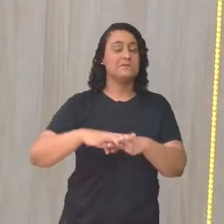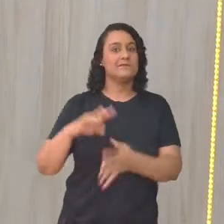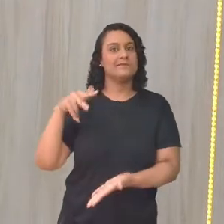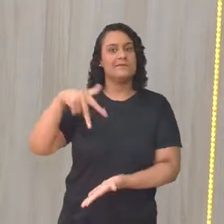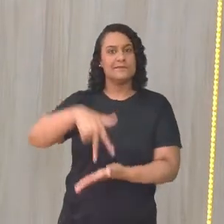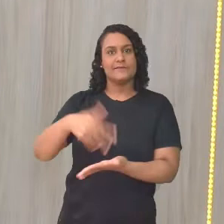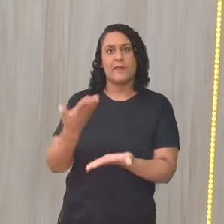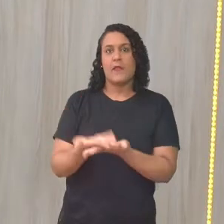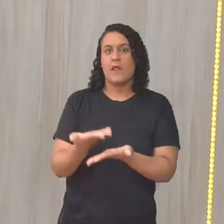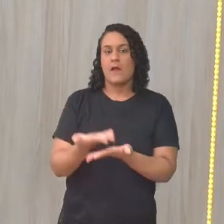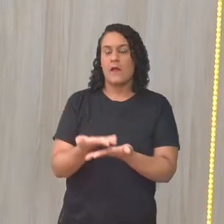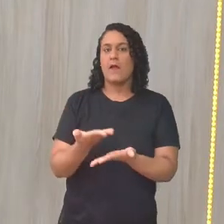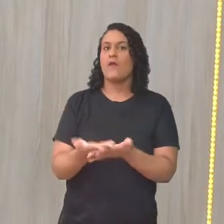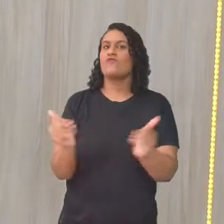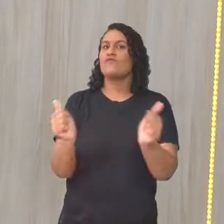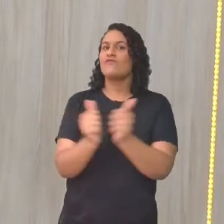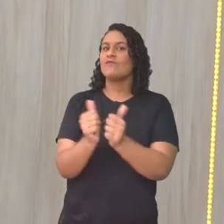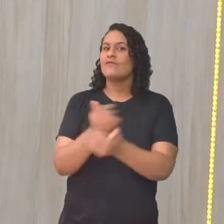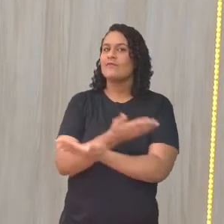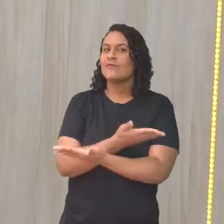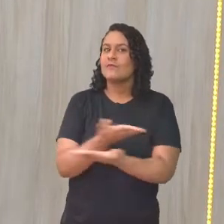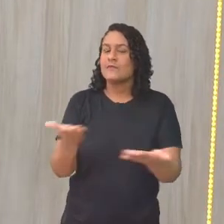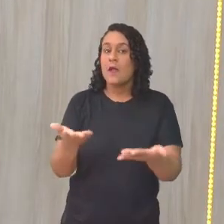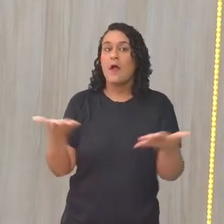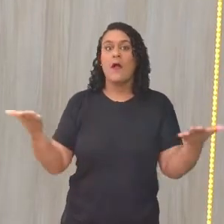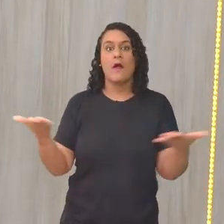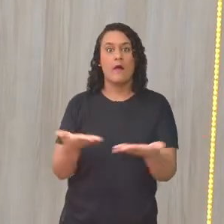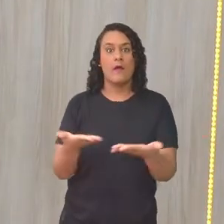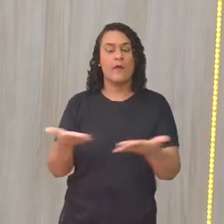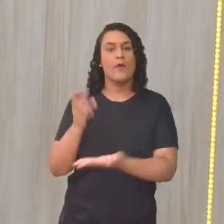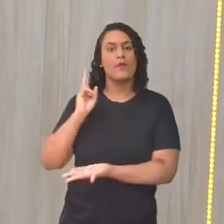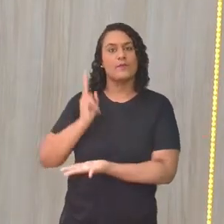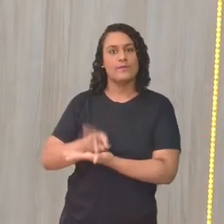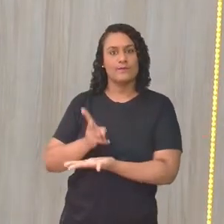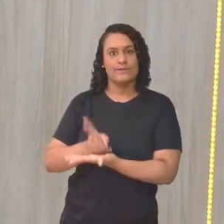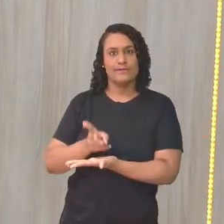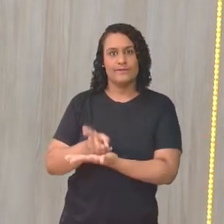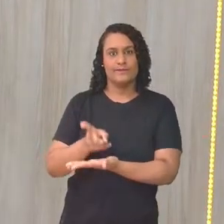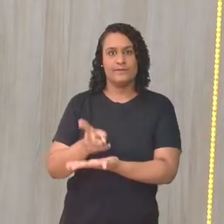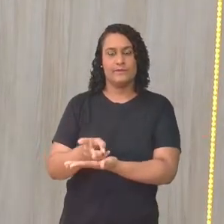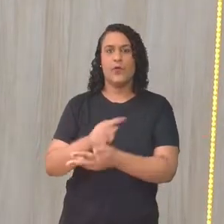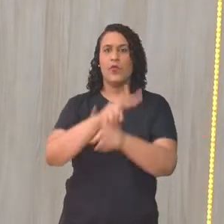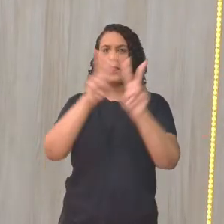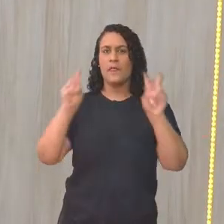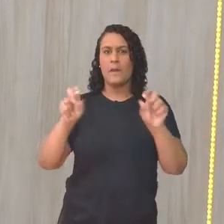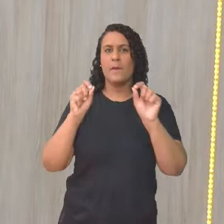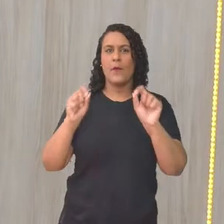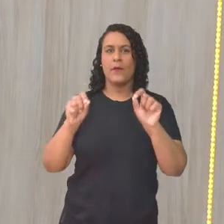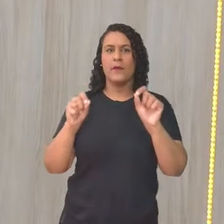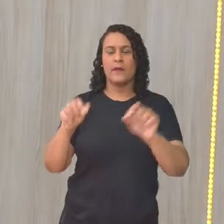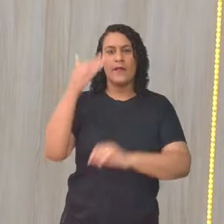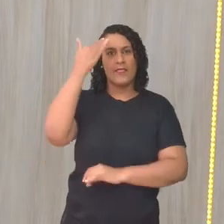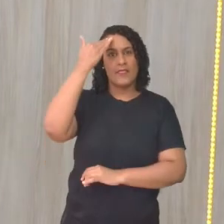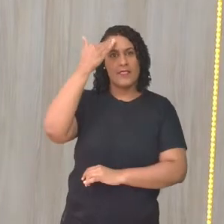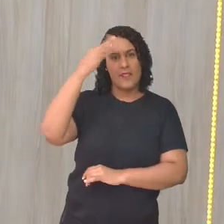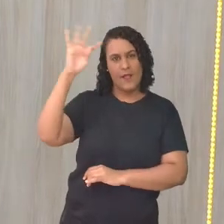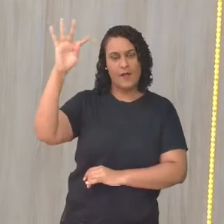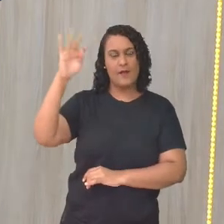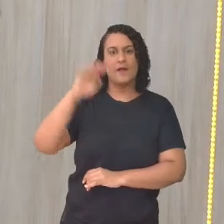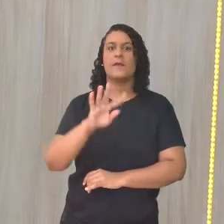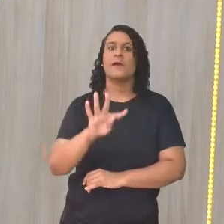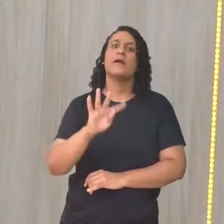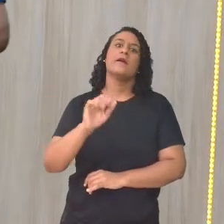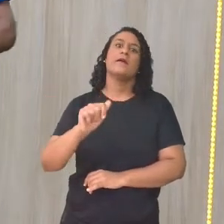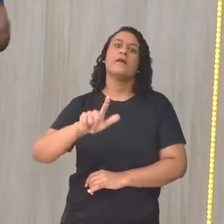mais uma aula aí com vocês. Desta vez é uma continuidade sobre Teorema de Tales de